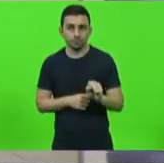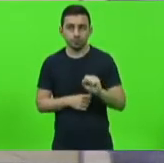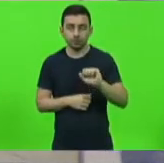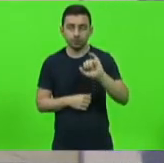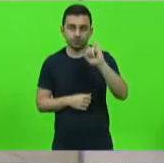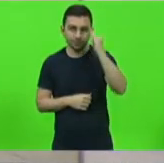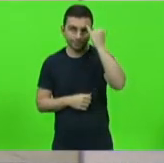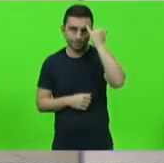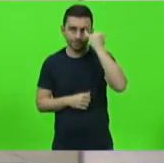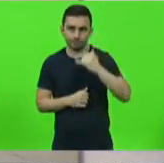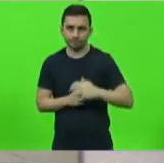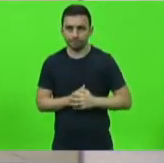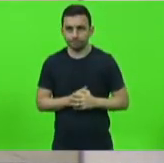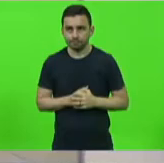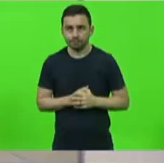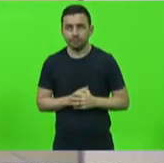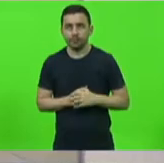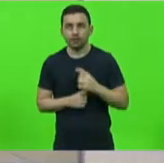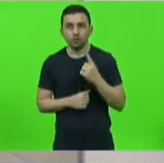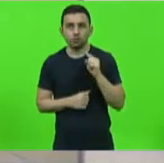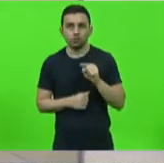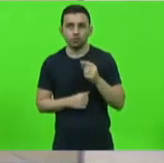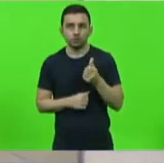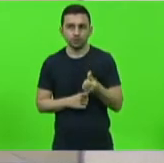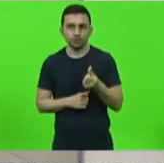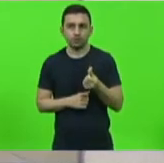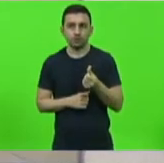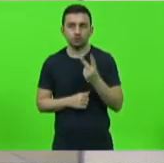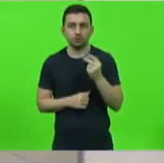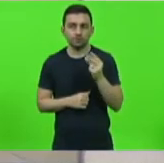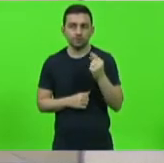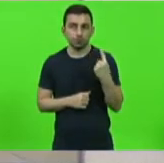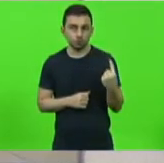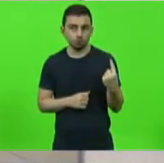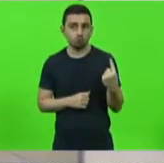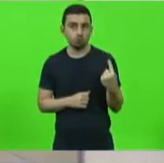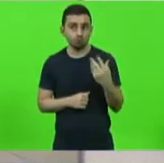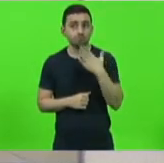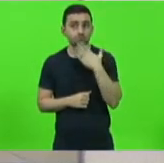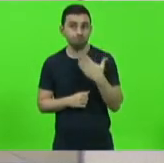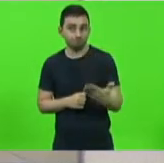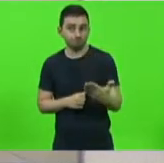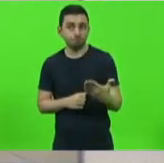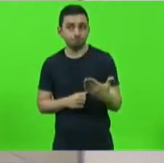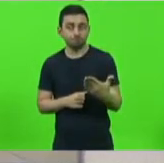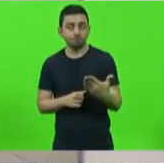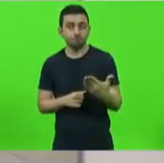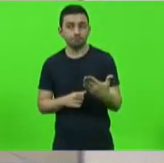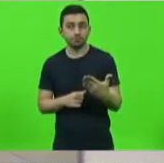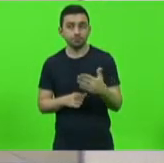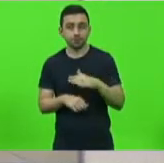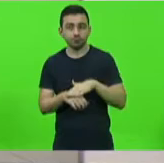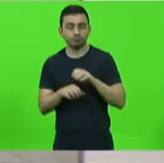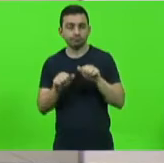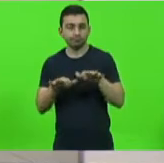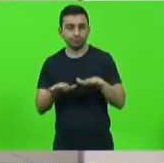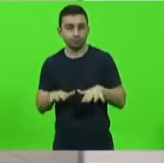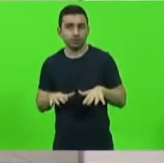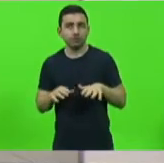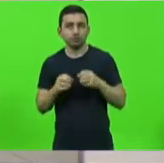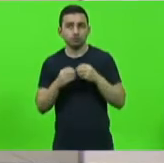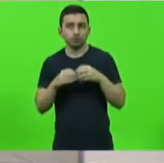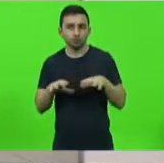Lopes, recurso 1.6/2021. Requerem a manifestação do plenário acerca da